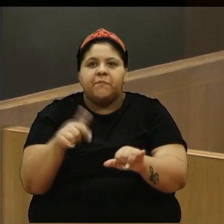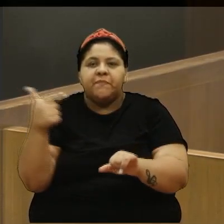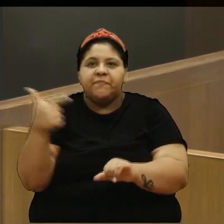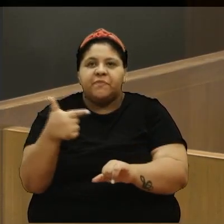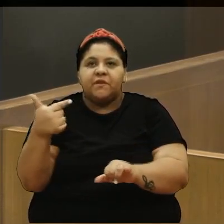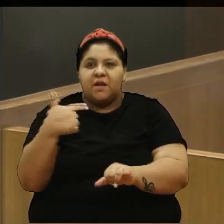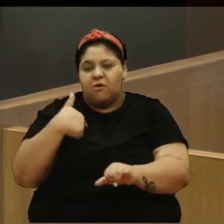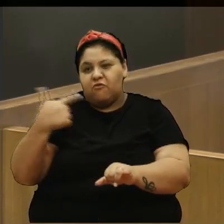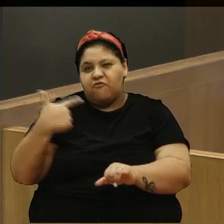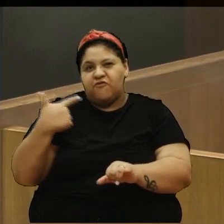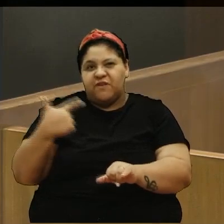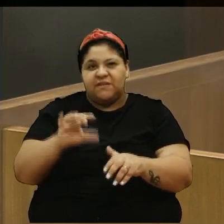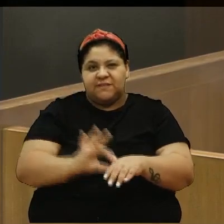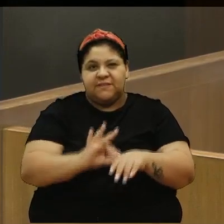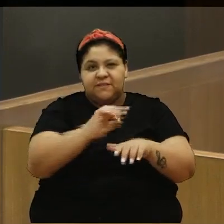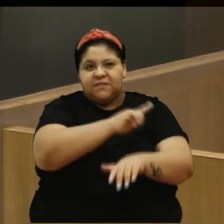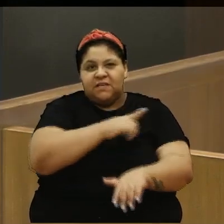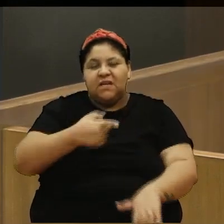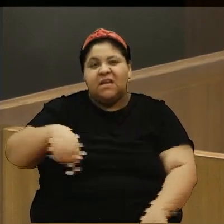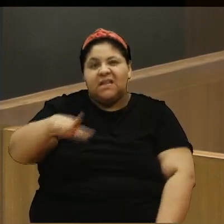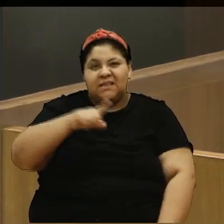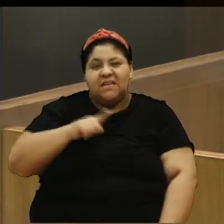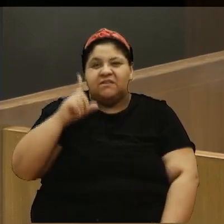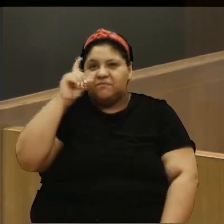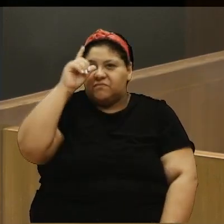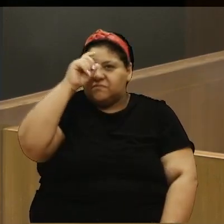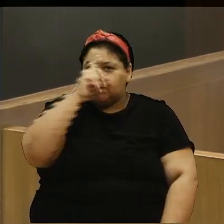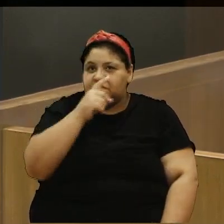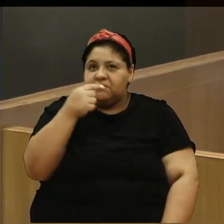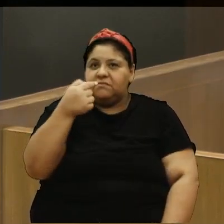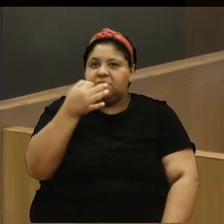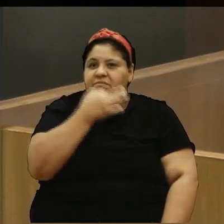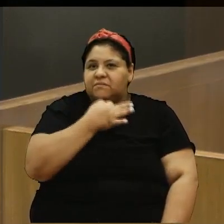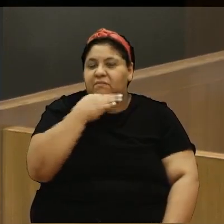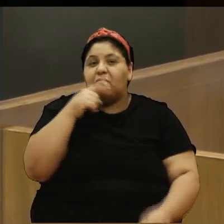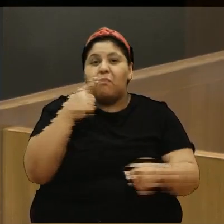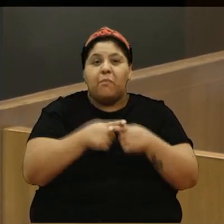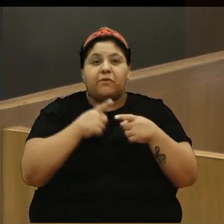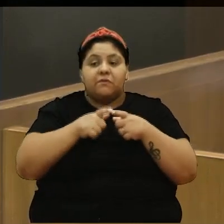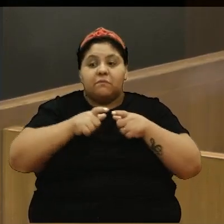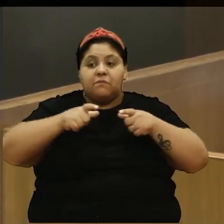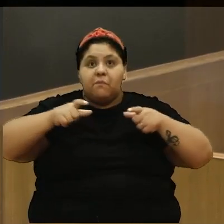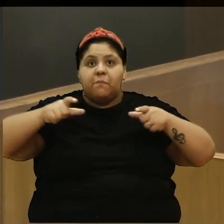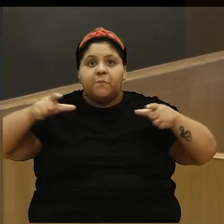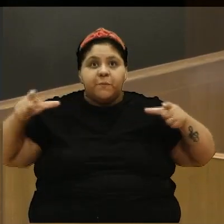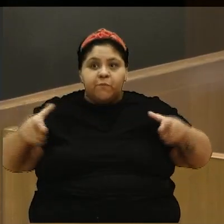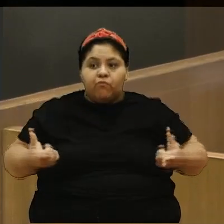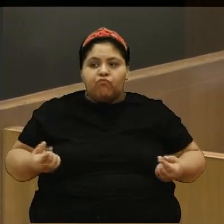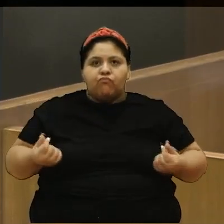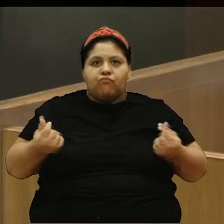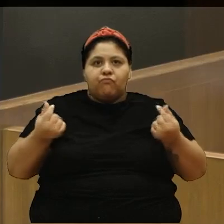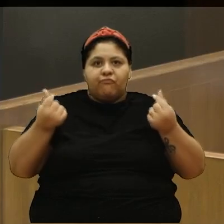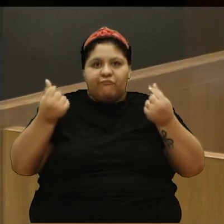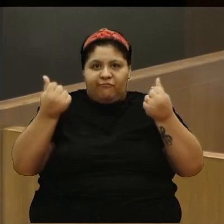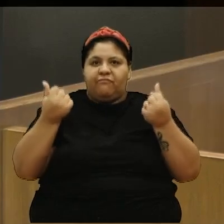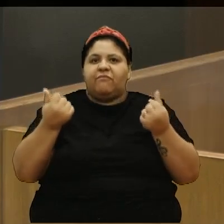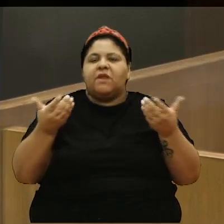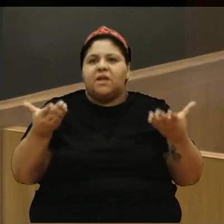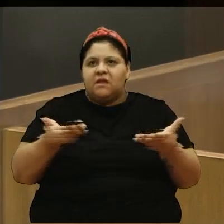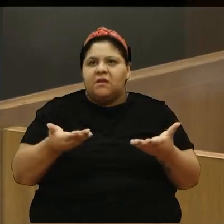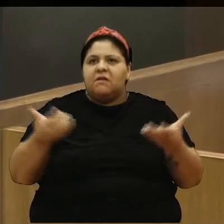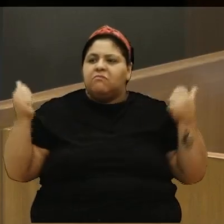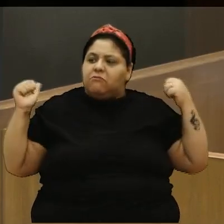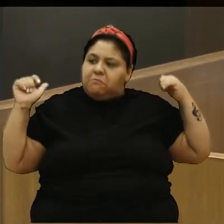do governo. Por mais que a gente tenha dificuldades na nossa cidade, por ser uma cidade muito grande, muito pujante, mas vem muita